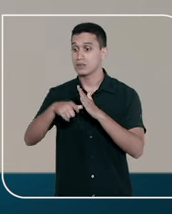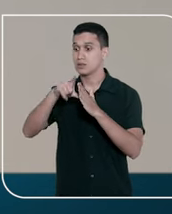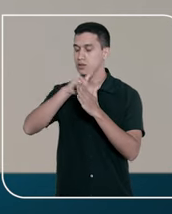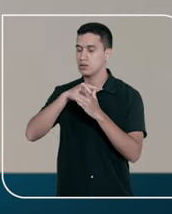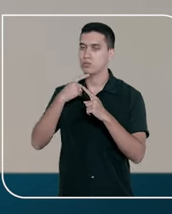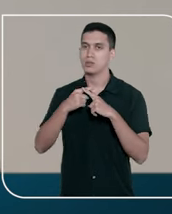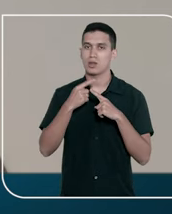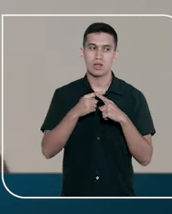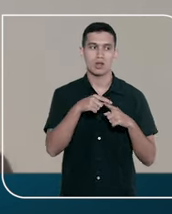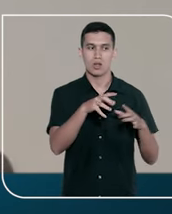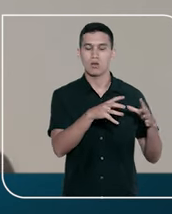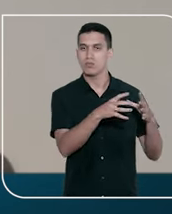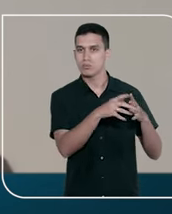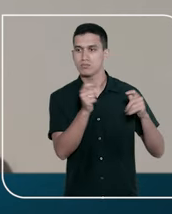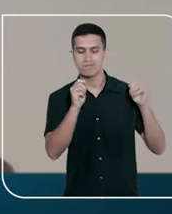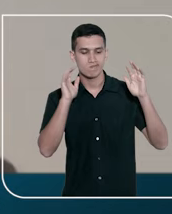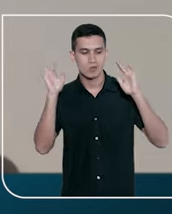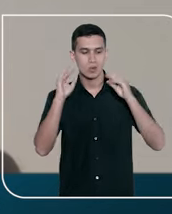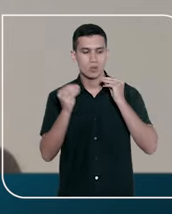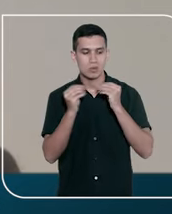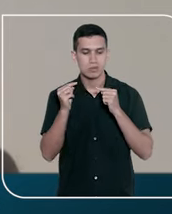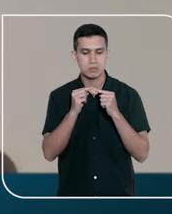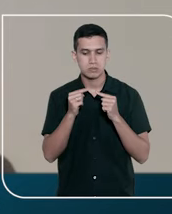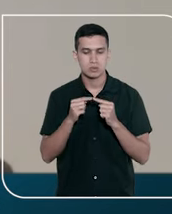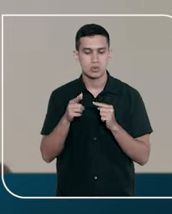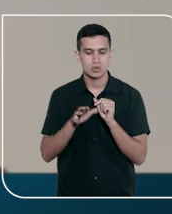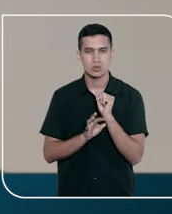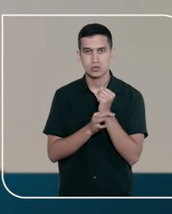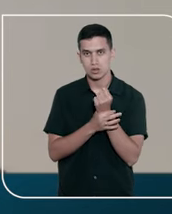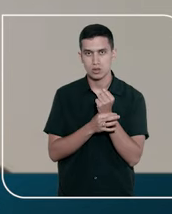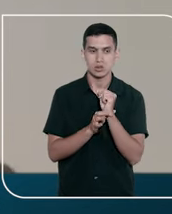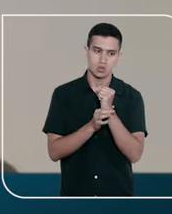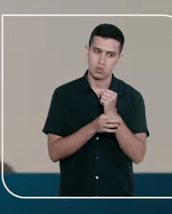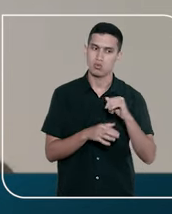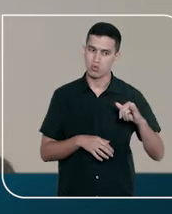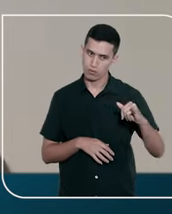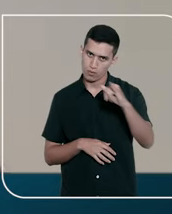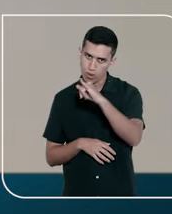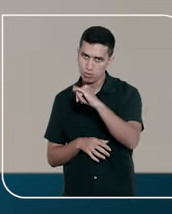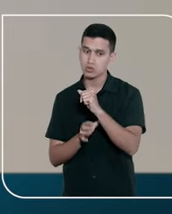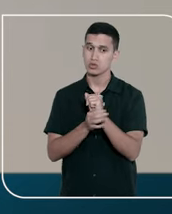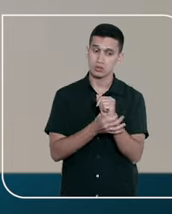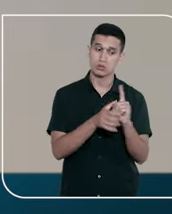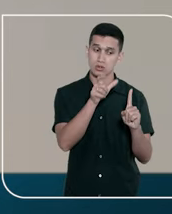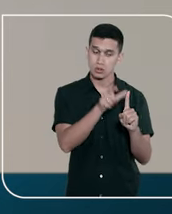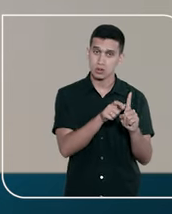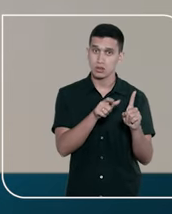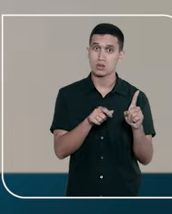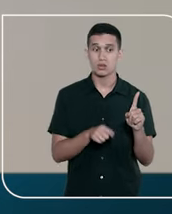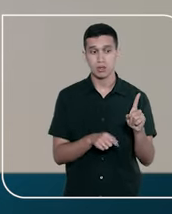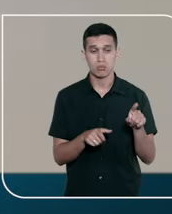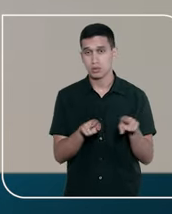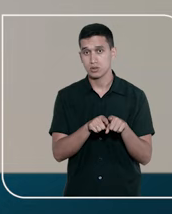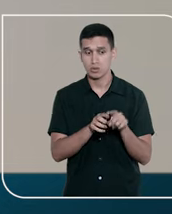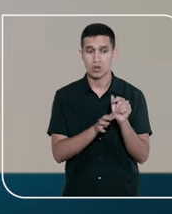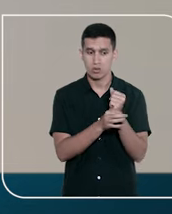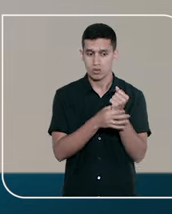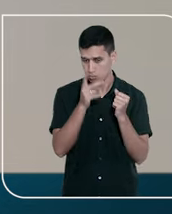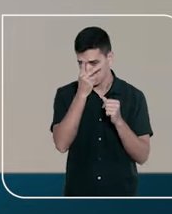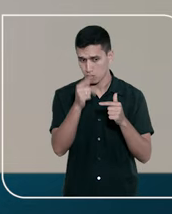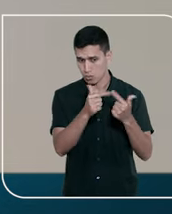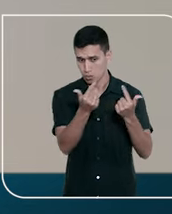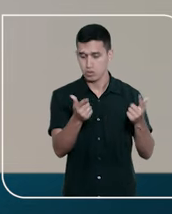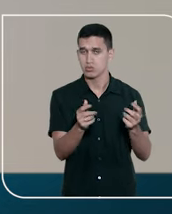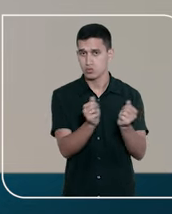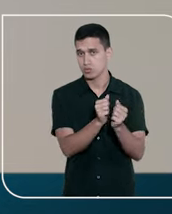com segurança, em nome da segurança do voo, em nome da segurança desse passageiro e dos demais passageiros também, né? Então, a